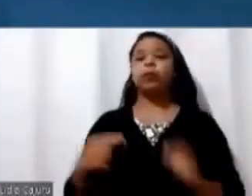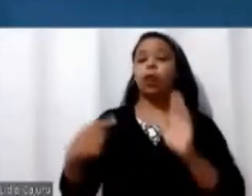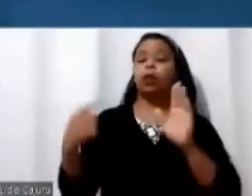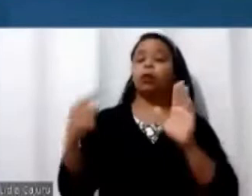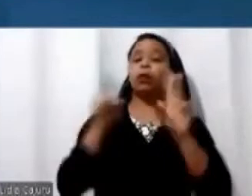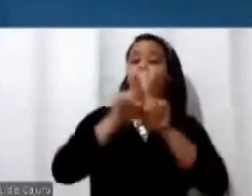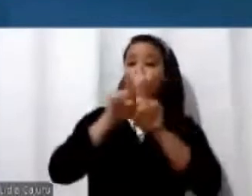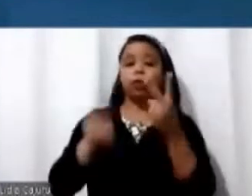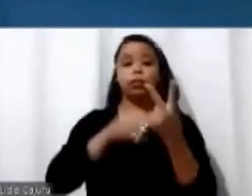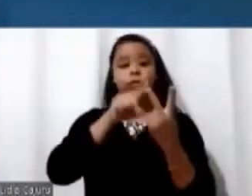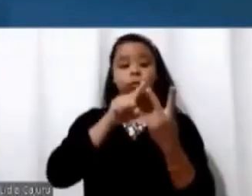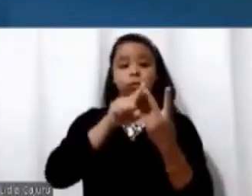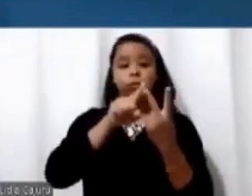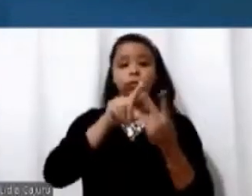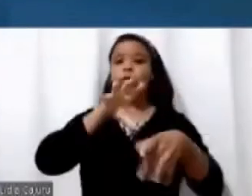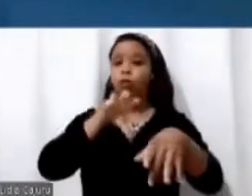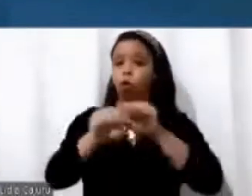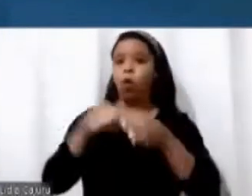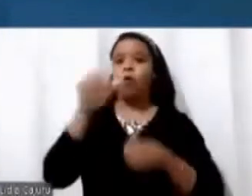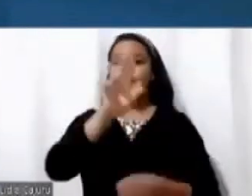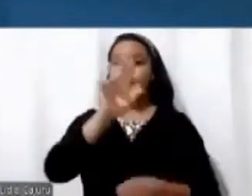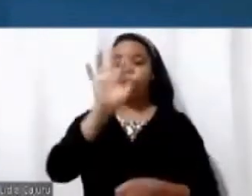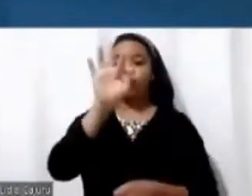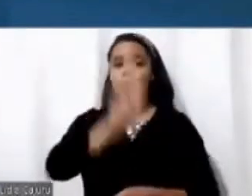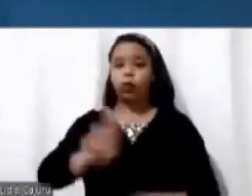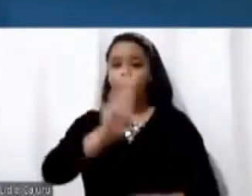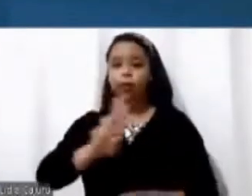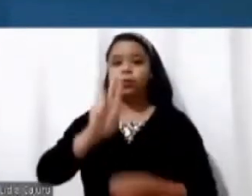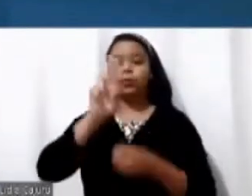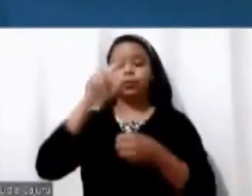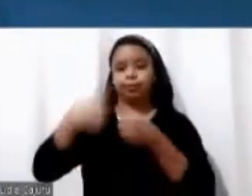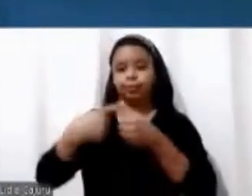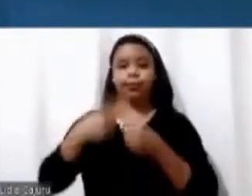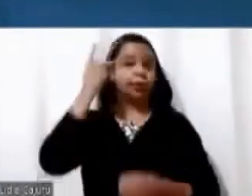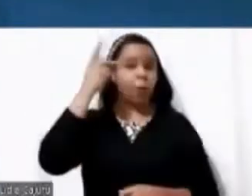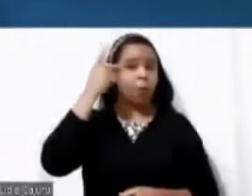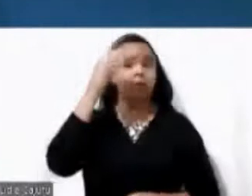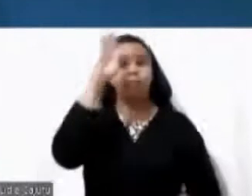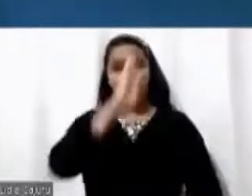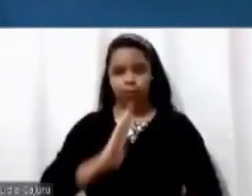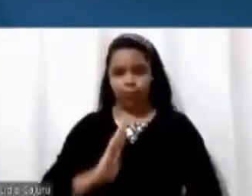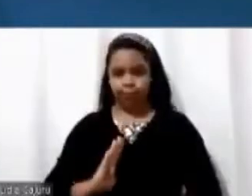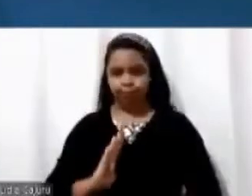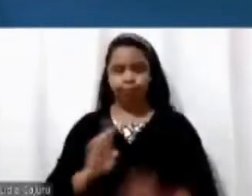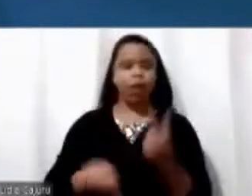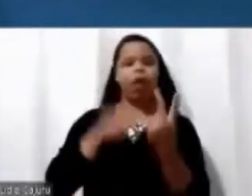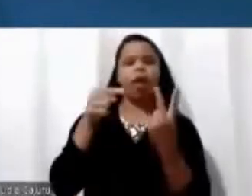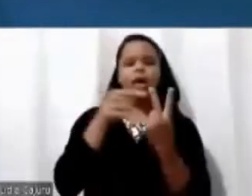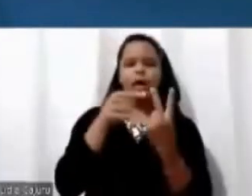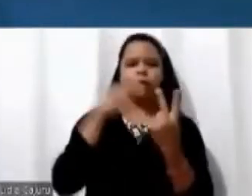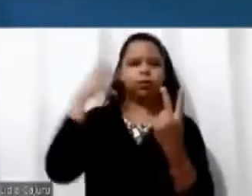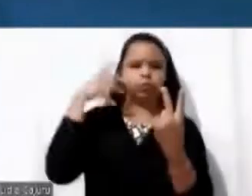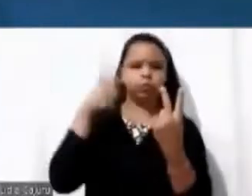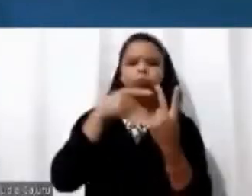pela Unidade Presbiteriana Mackenzie, em São Paulo. Foi coordenador do Grupo de Atuação junto